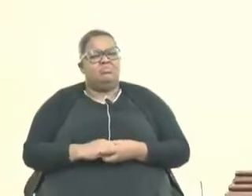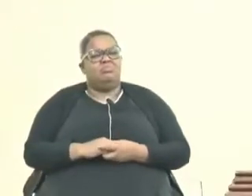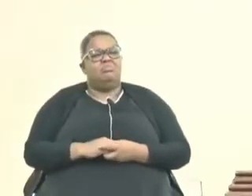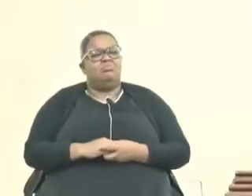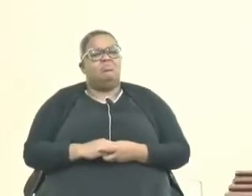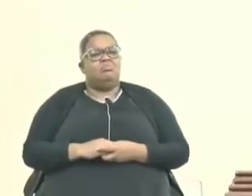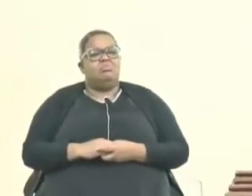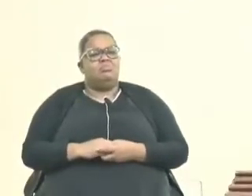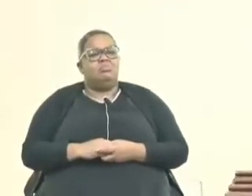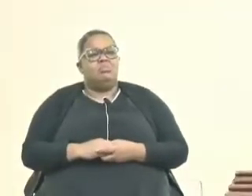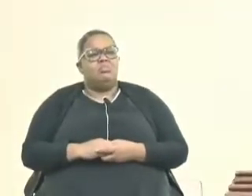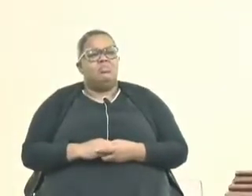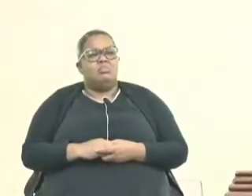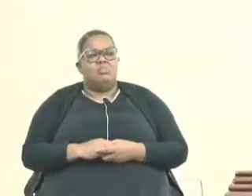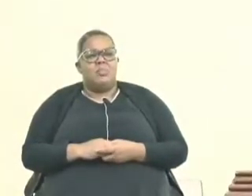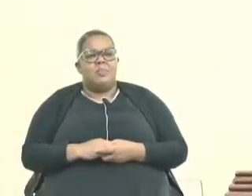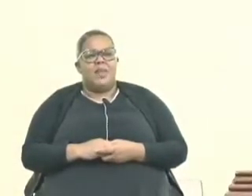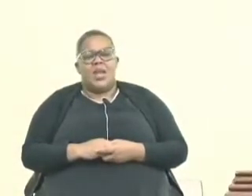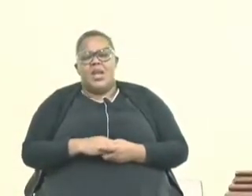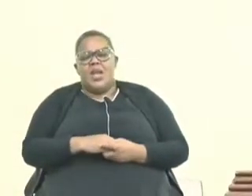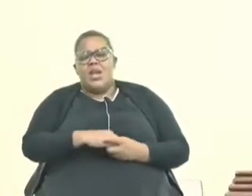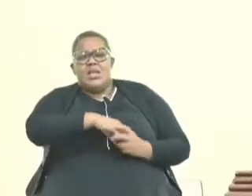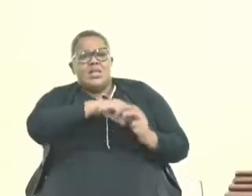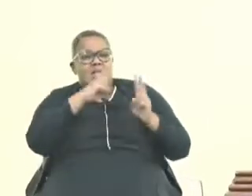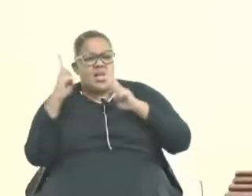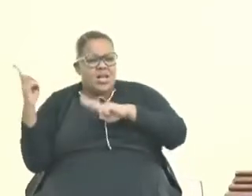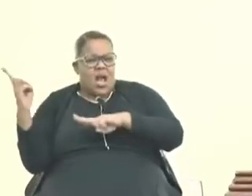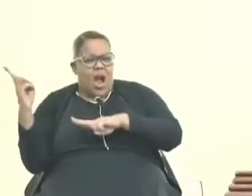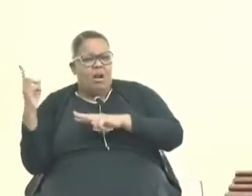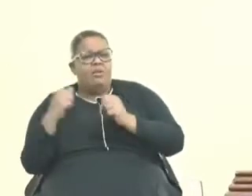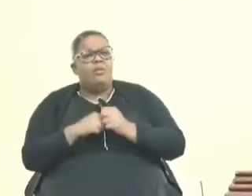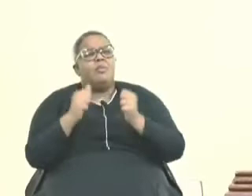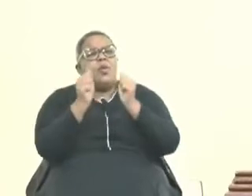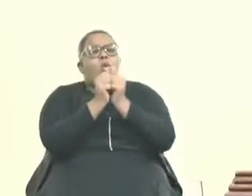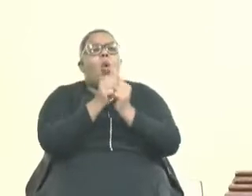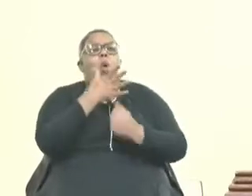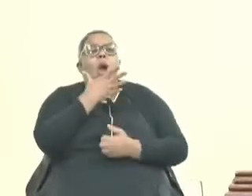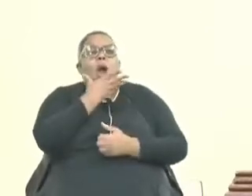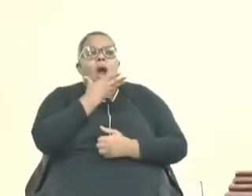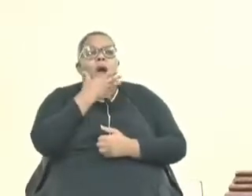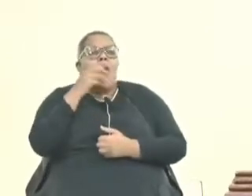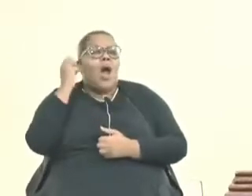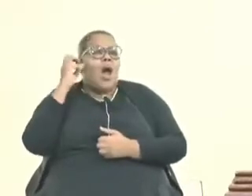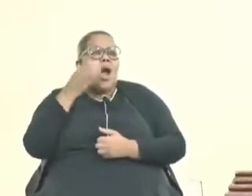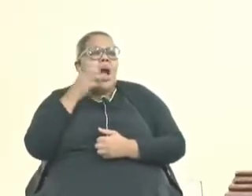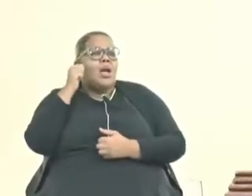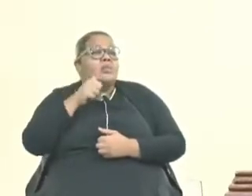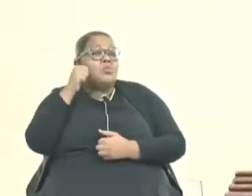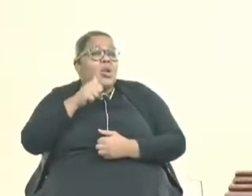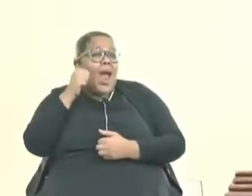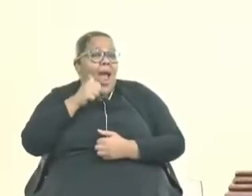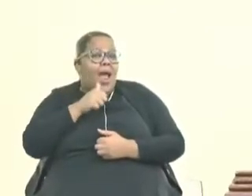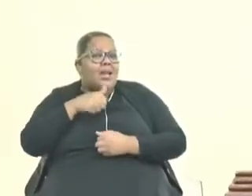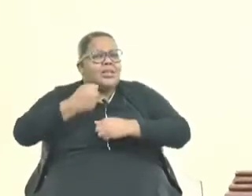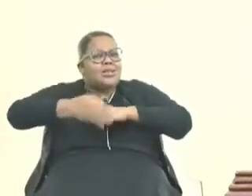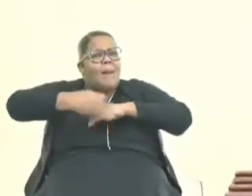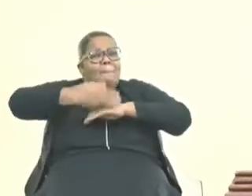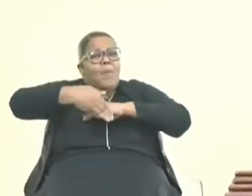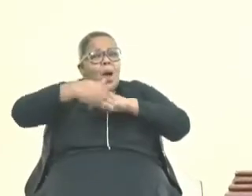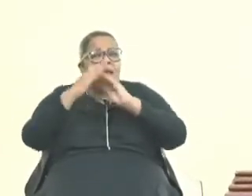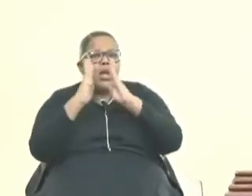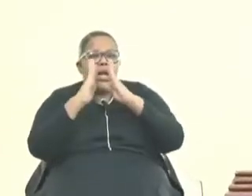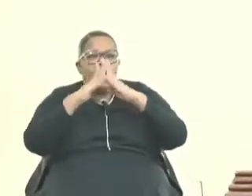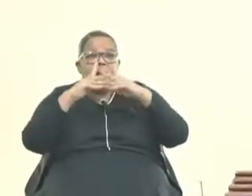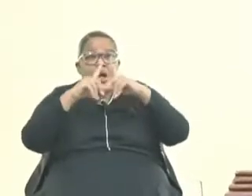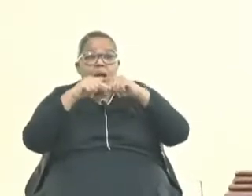pura e sabe aquele se deitavam com as mulheres da porta do templo na porta da Tenda da congregação